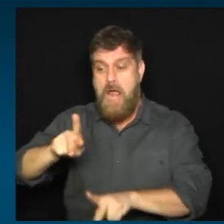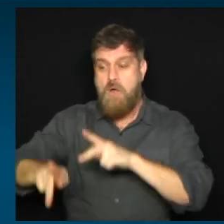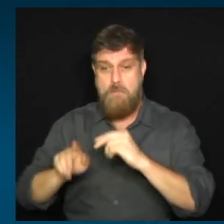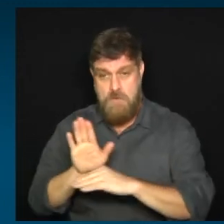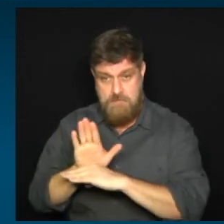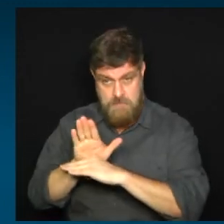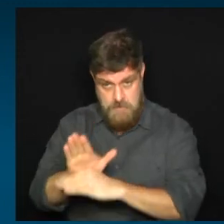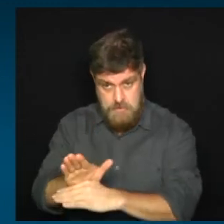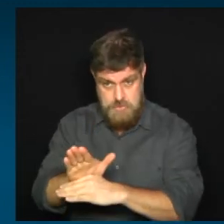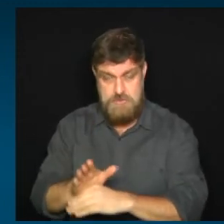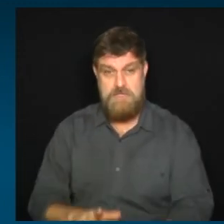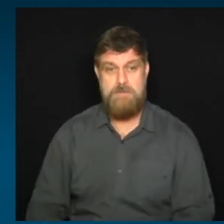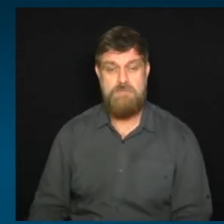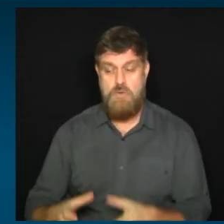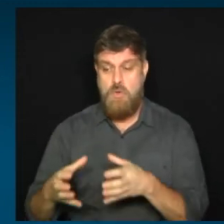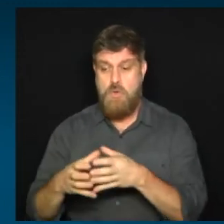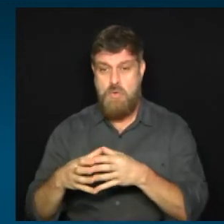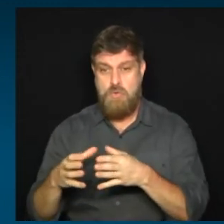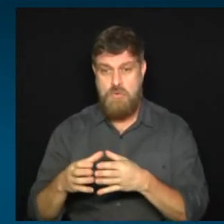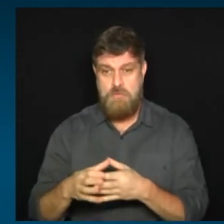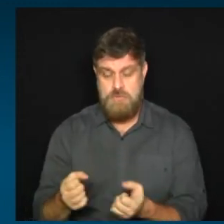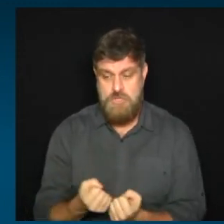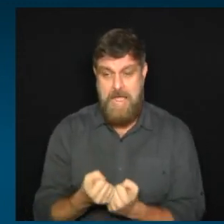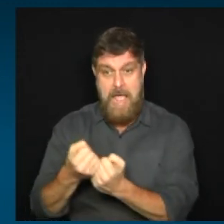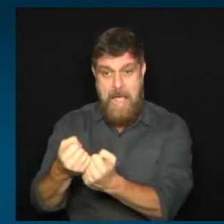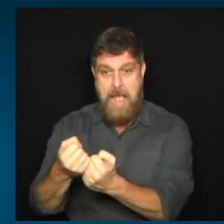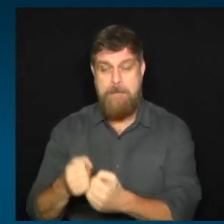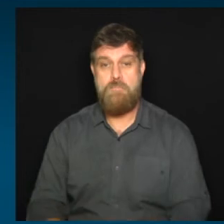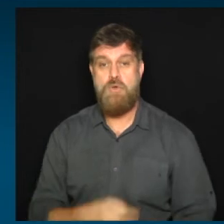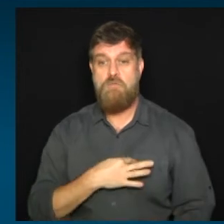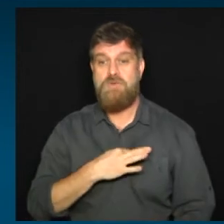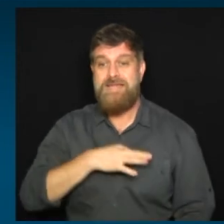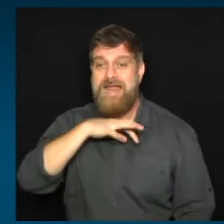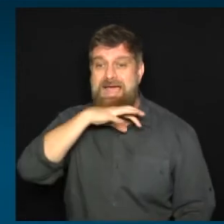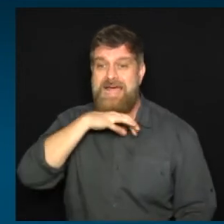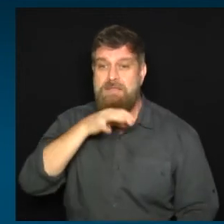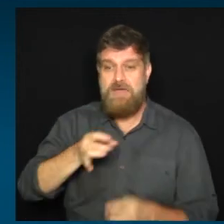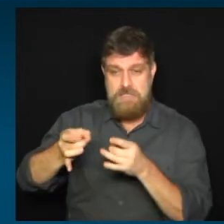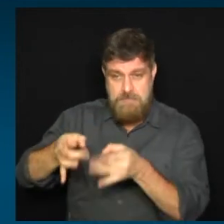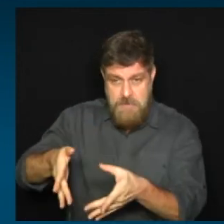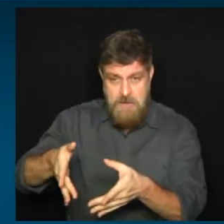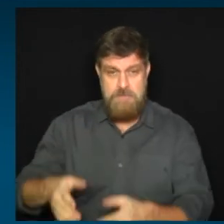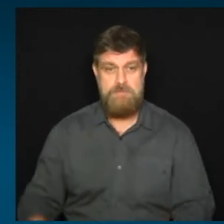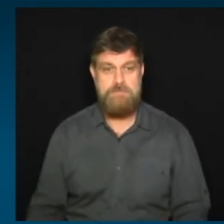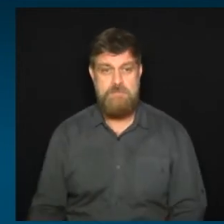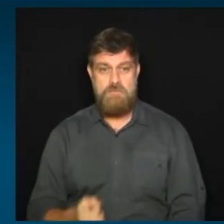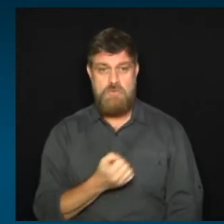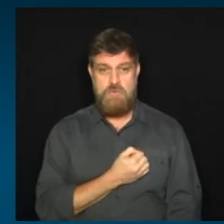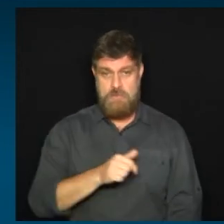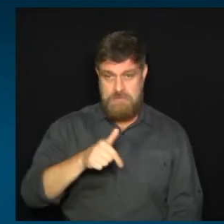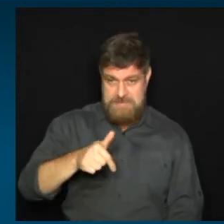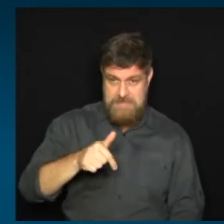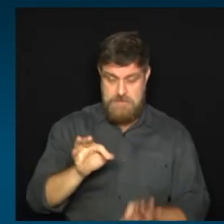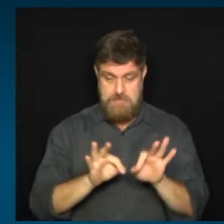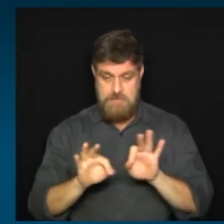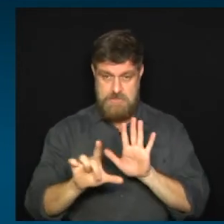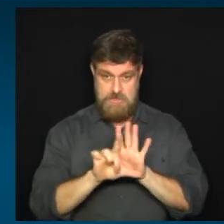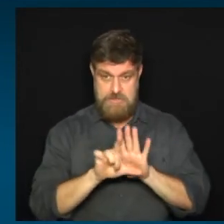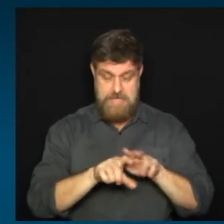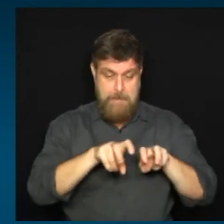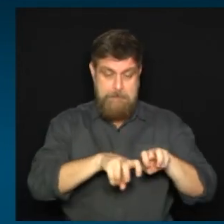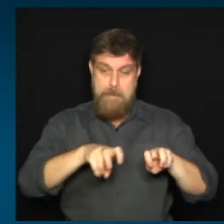pública municipal o Grupo de Apoio Voluntário aos Animais Abandonados, o GAVA. O item 7 é o projeto de lei de autoria da mesa da